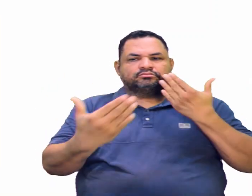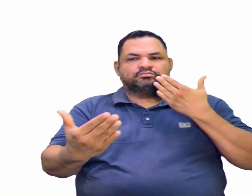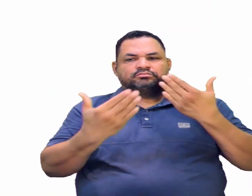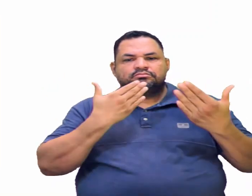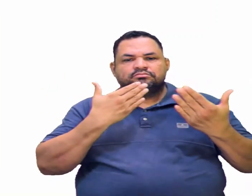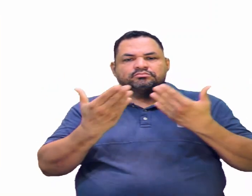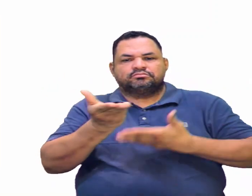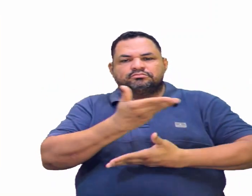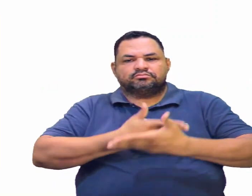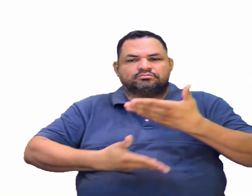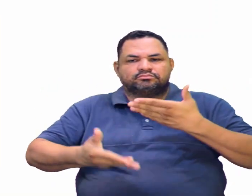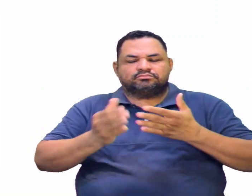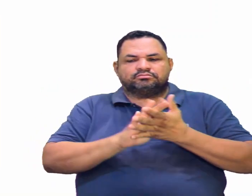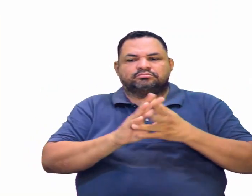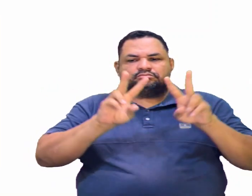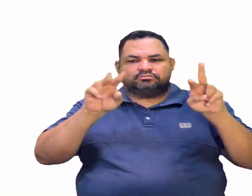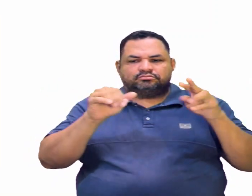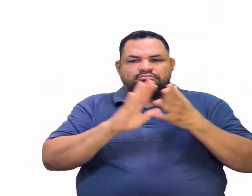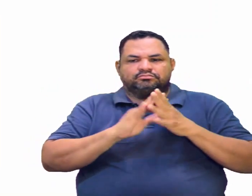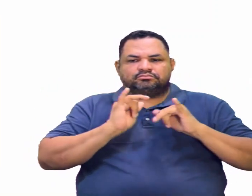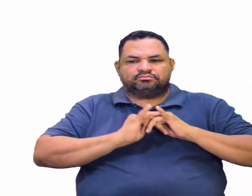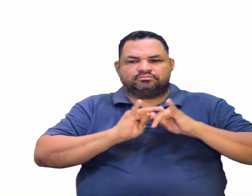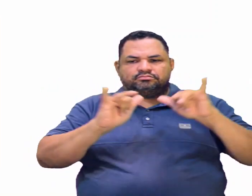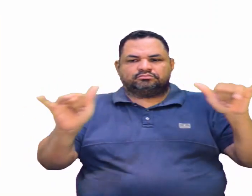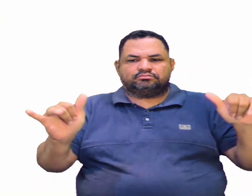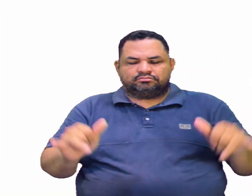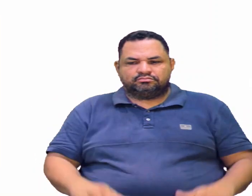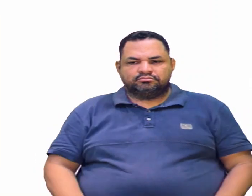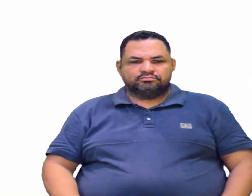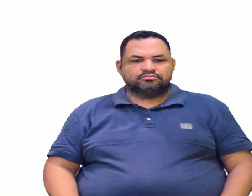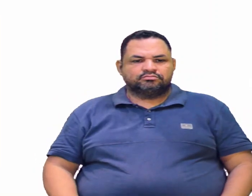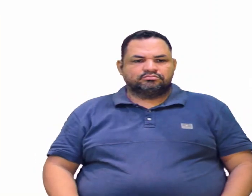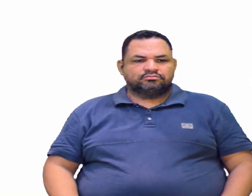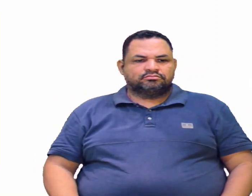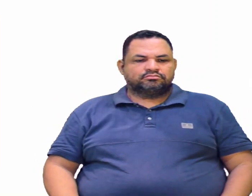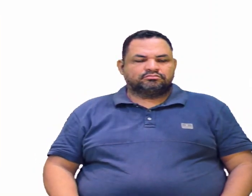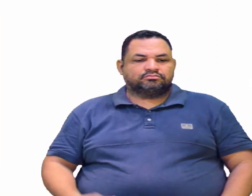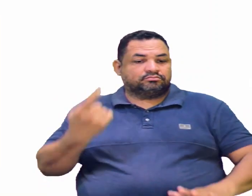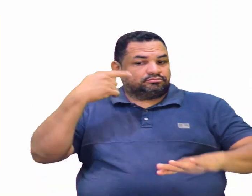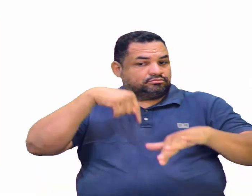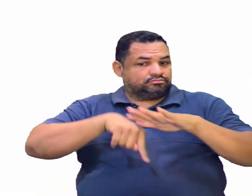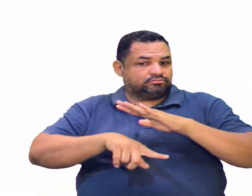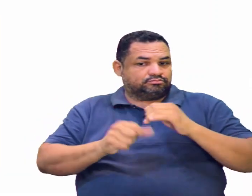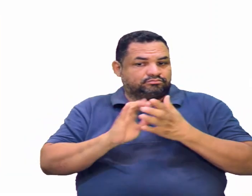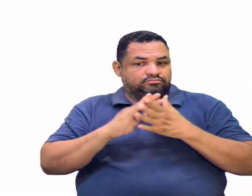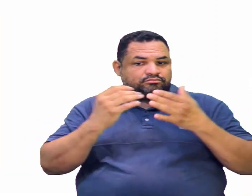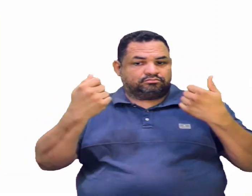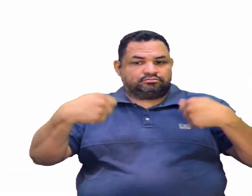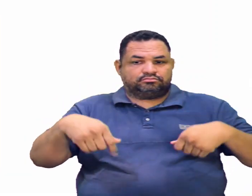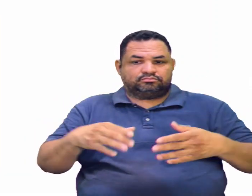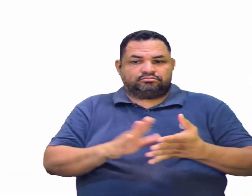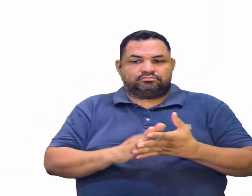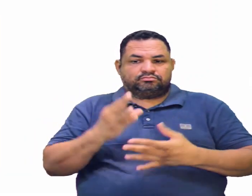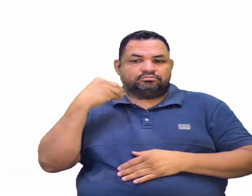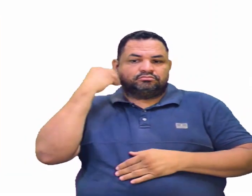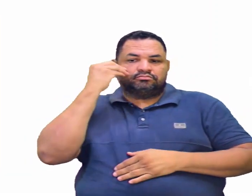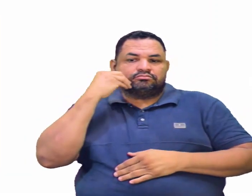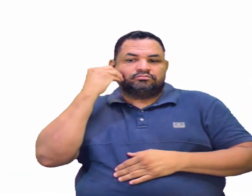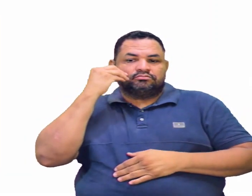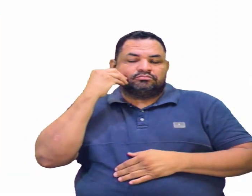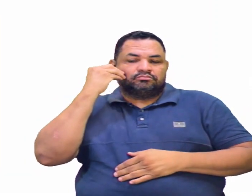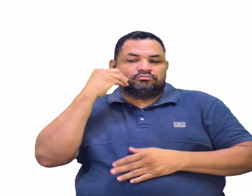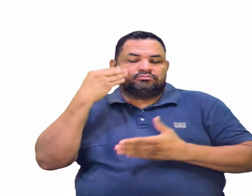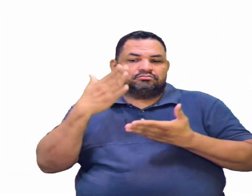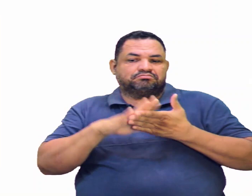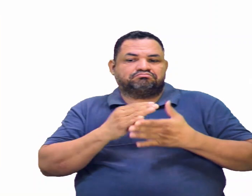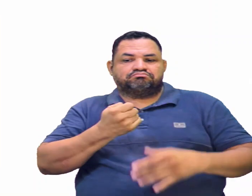diálogo interativo com o assunto abordado. Dá a oportunidade de você se aprofundar mais. E a experiência